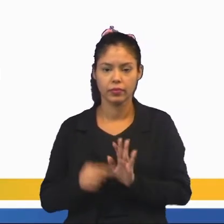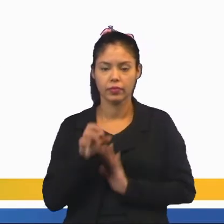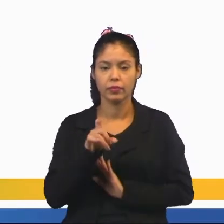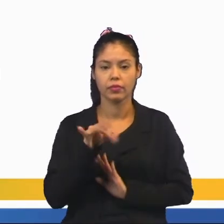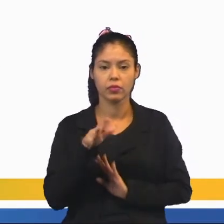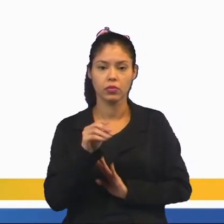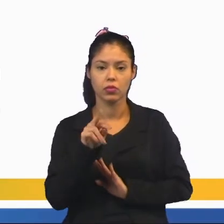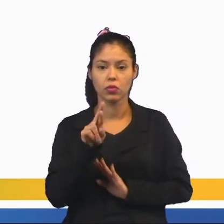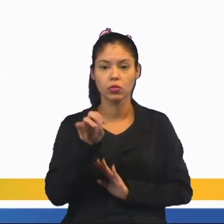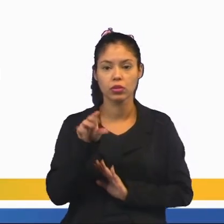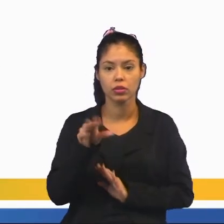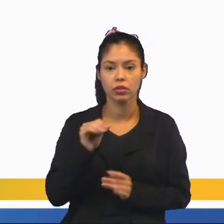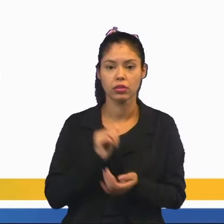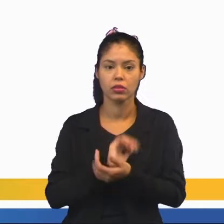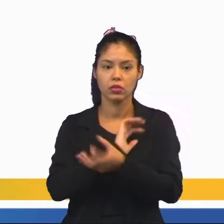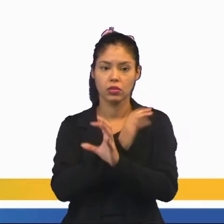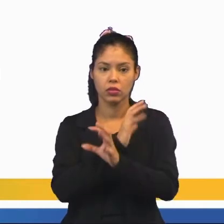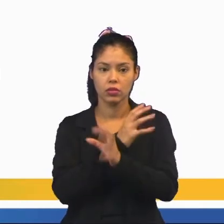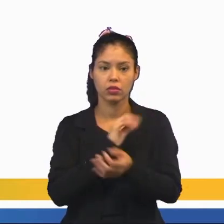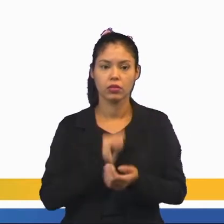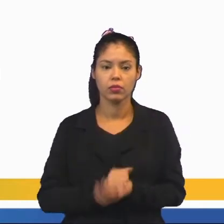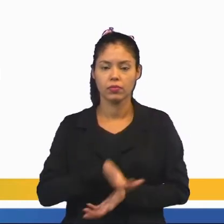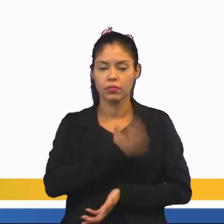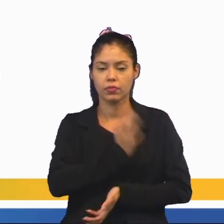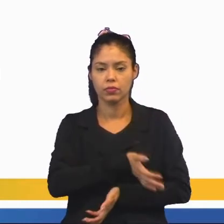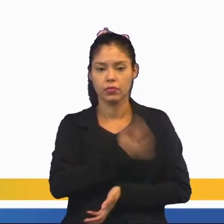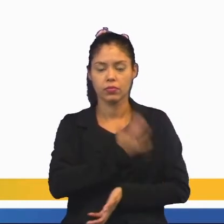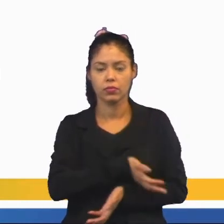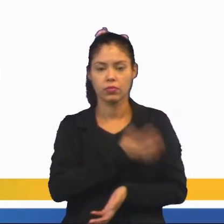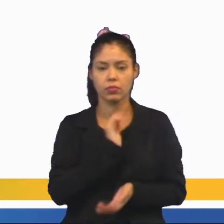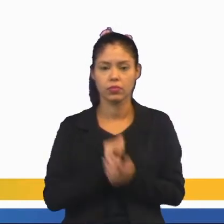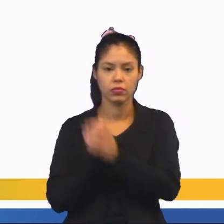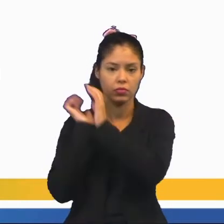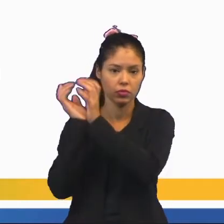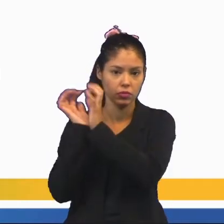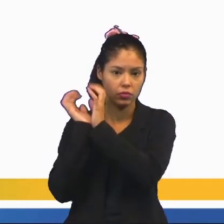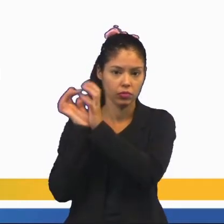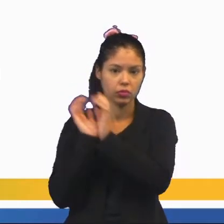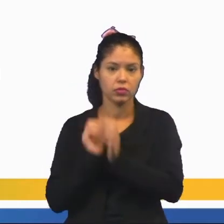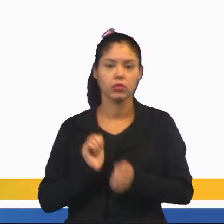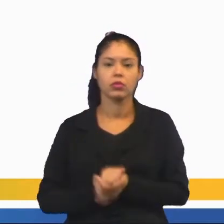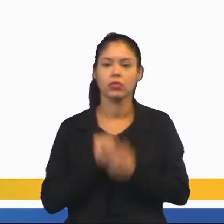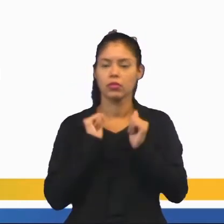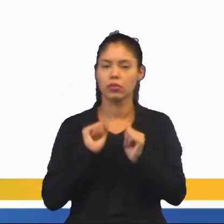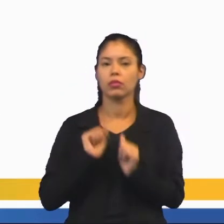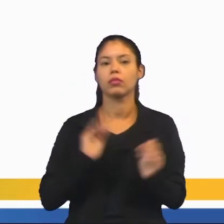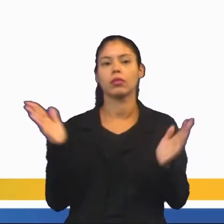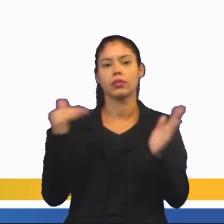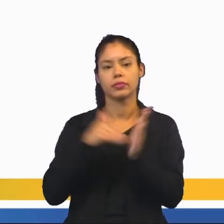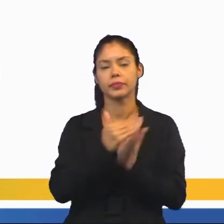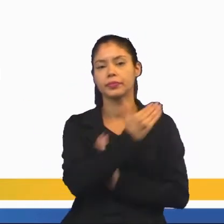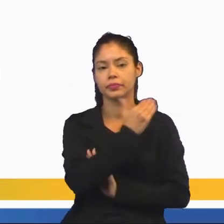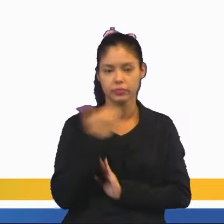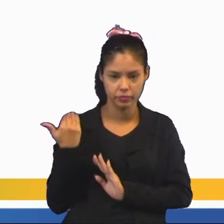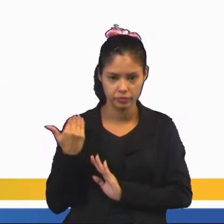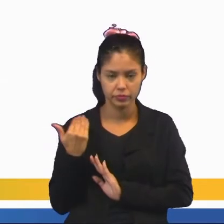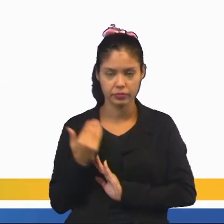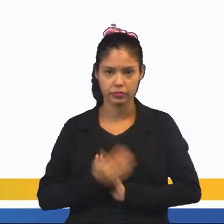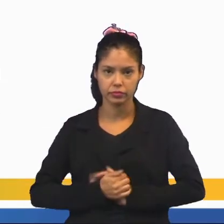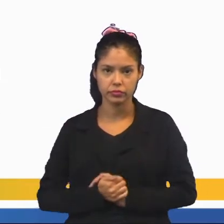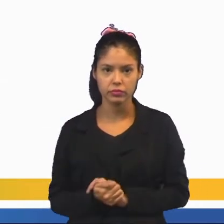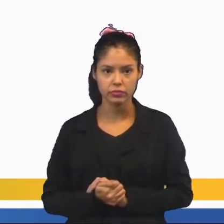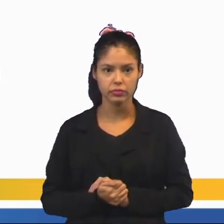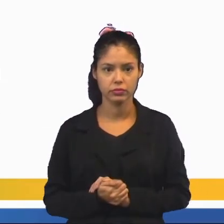Costuma apresentar lesões cutâneas, ósseas, cardiovasculares e neurológicas, podendo levar